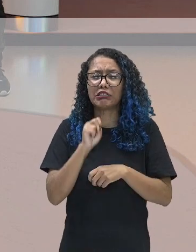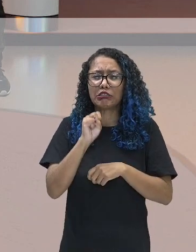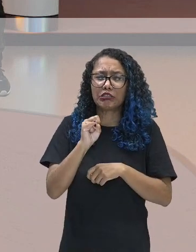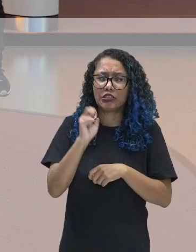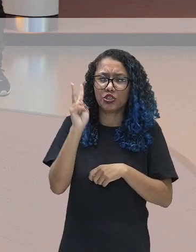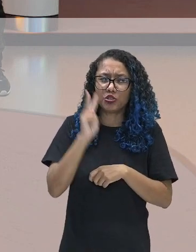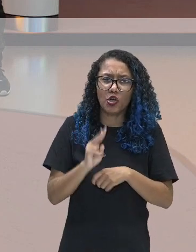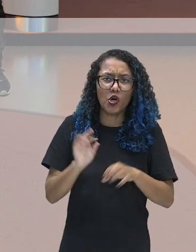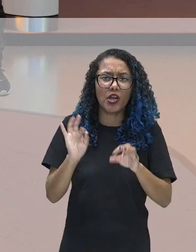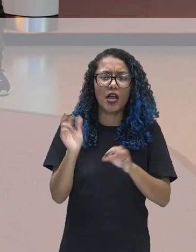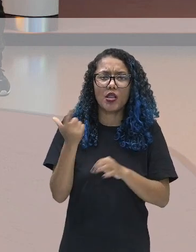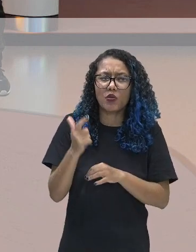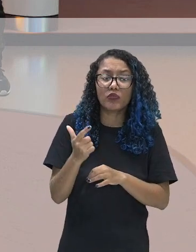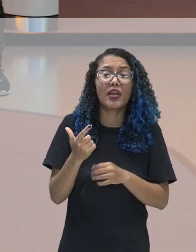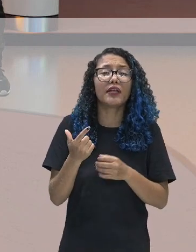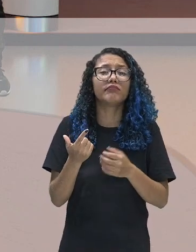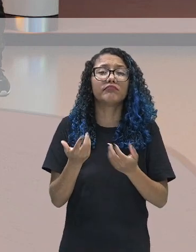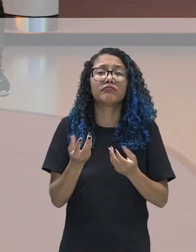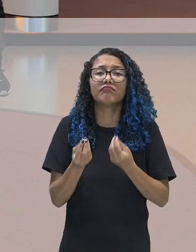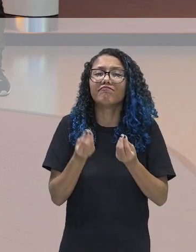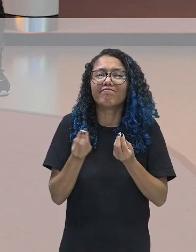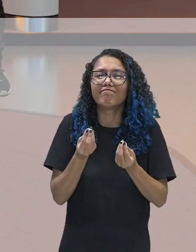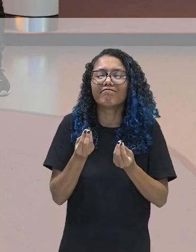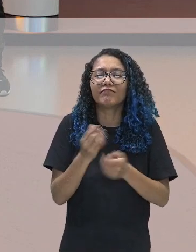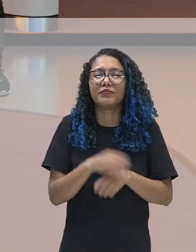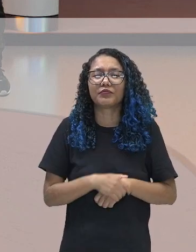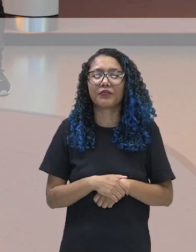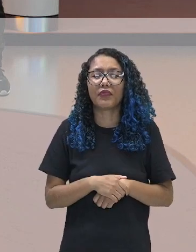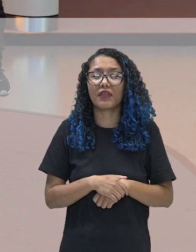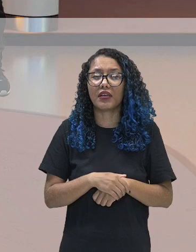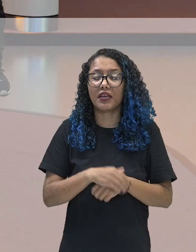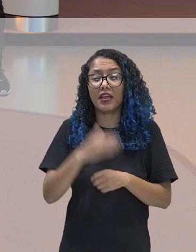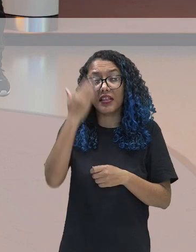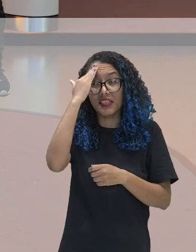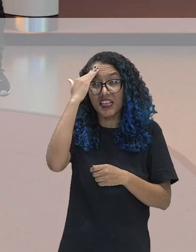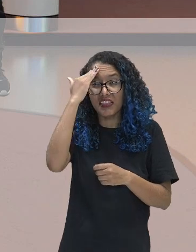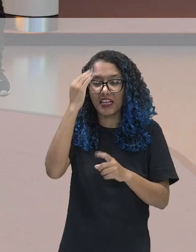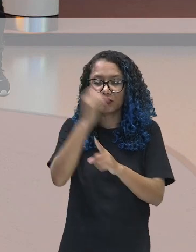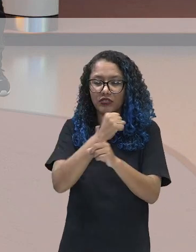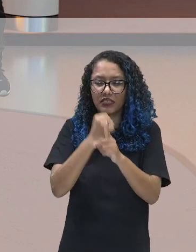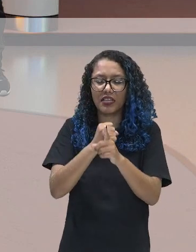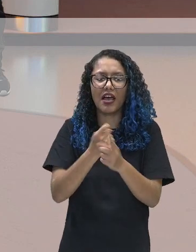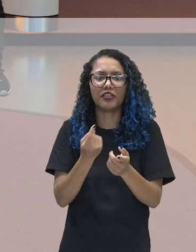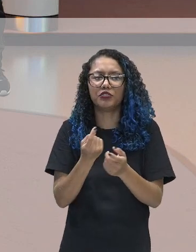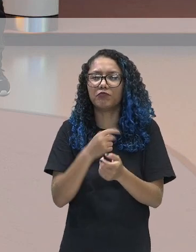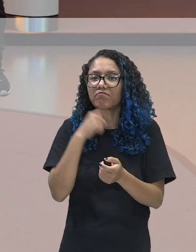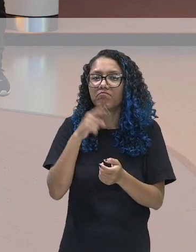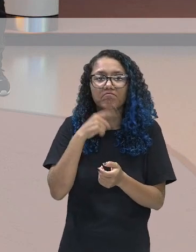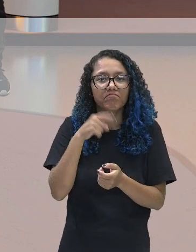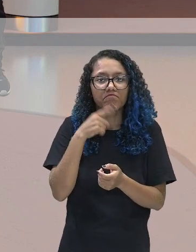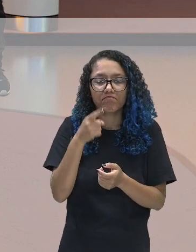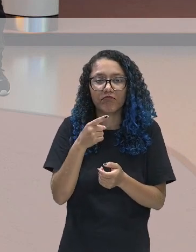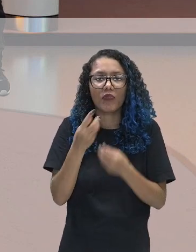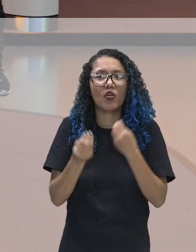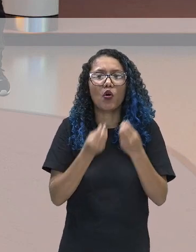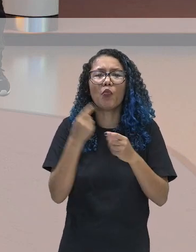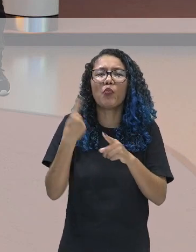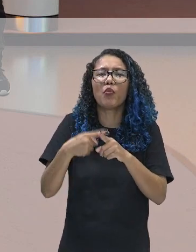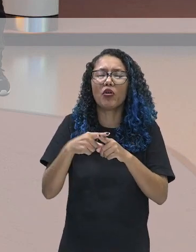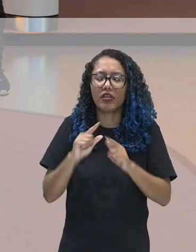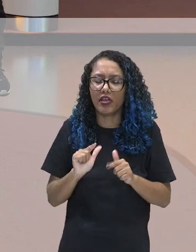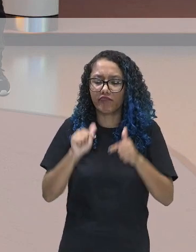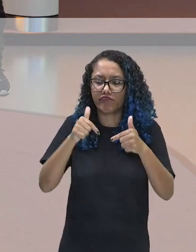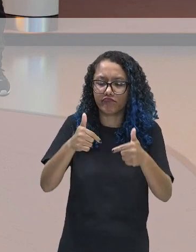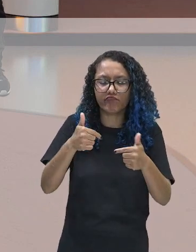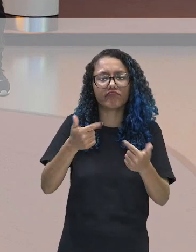possa compreender como a nossa sociedade pensa, porque a nossa cultura nos ensina a agir de certa forma. Por